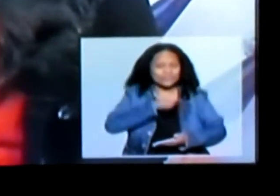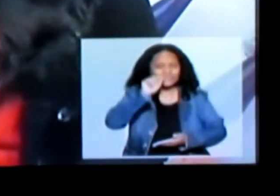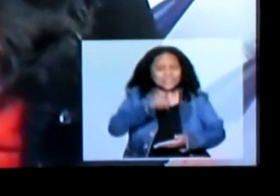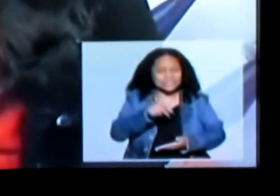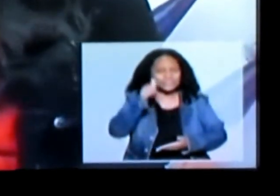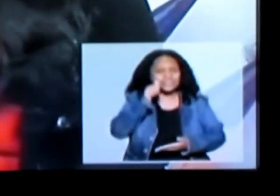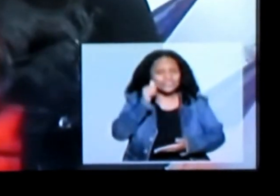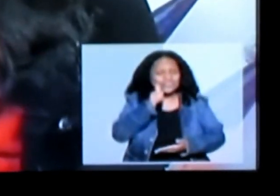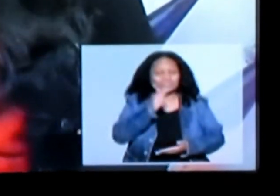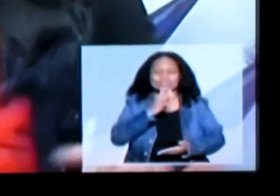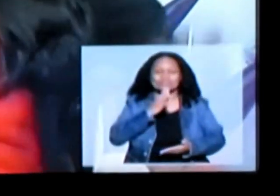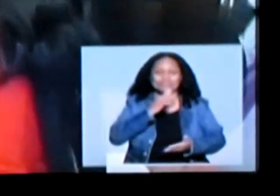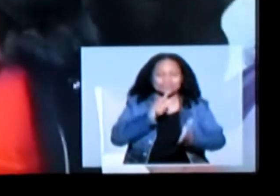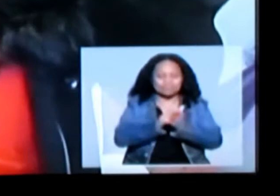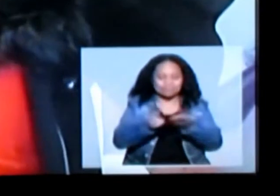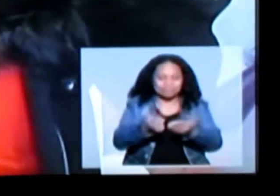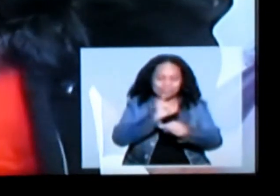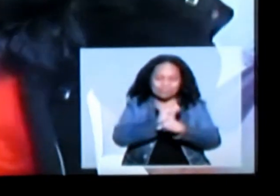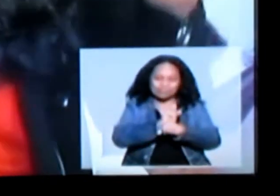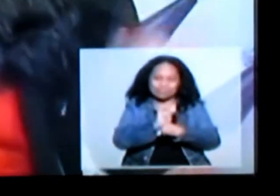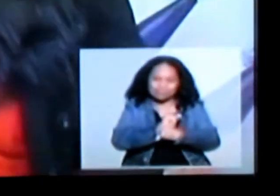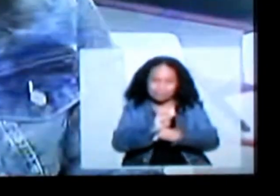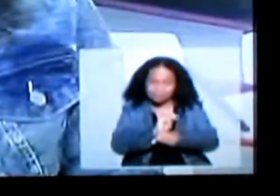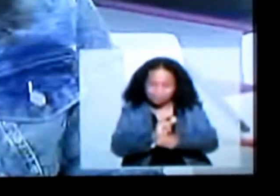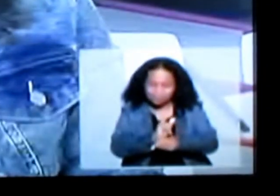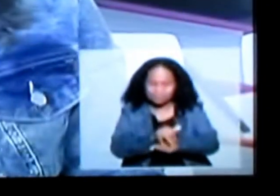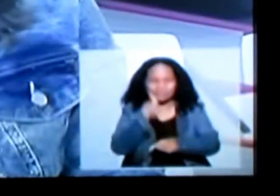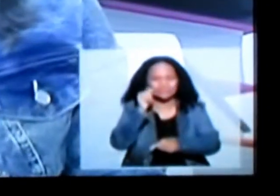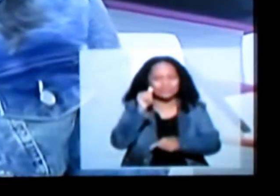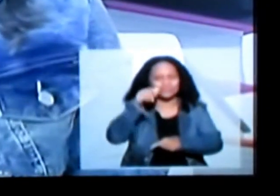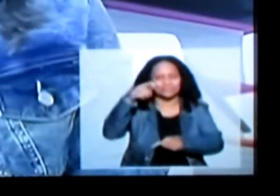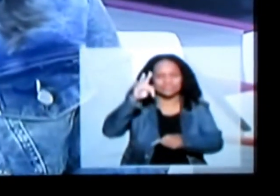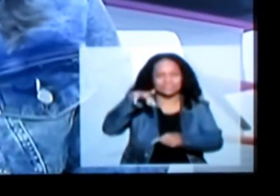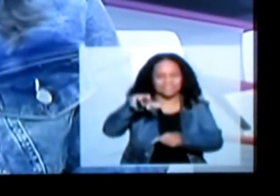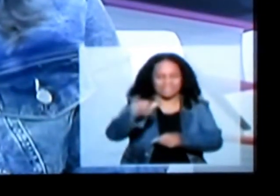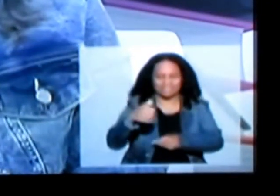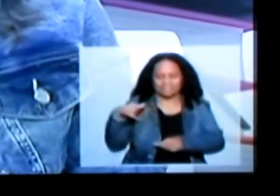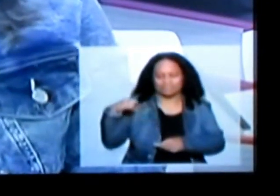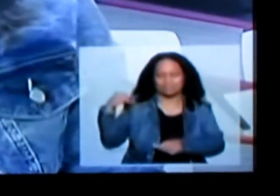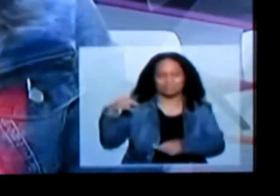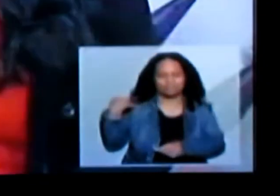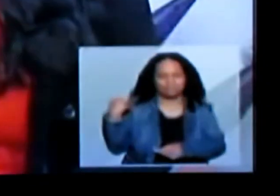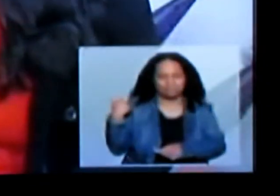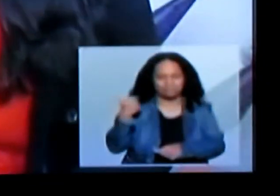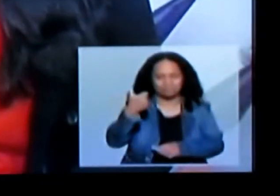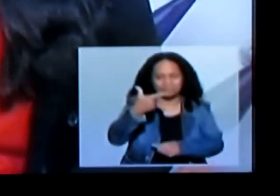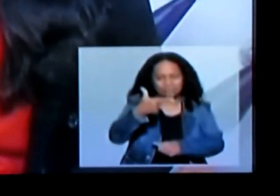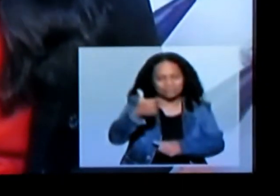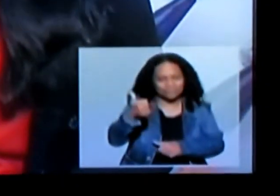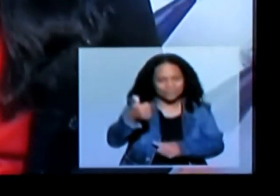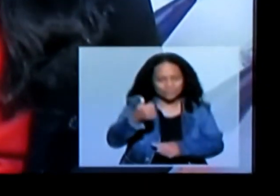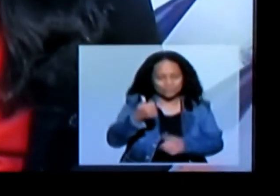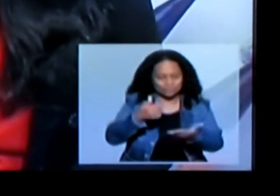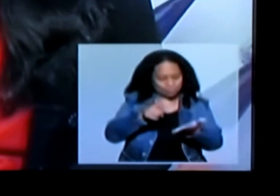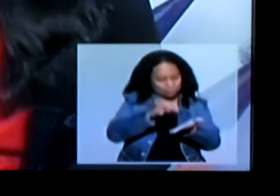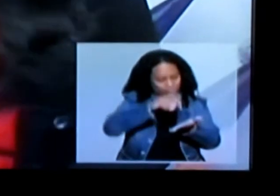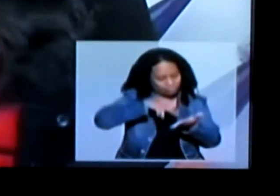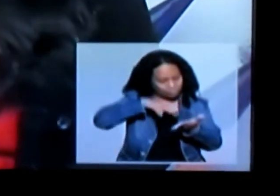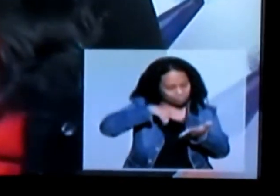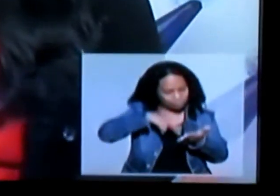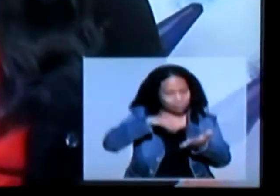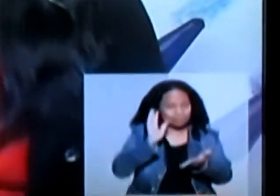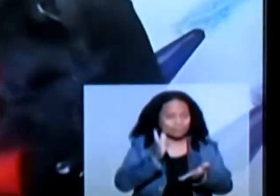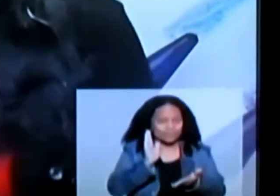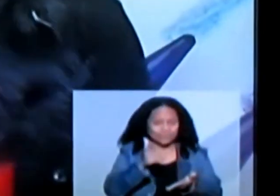As booktubers maravilhosas, salve, salve, Thaís Medeiros de Lima, que tem 21 anos, estuda engenharia civil, é escritora e